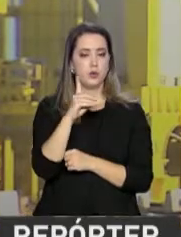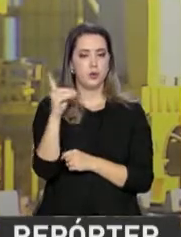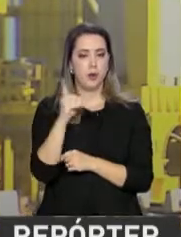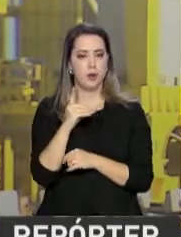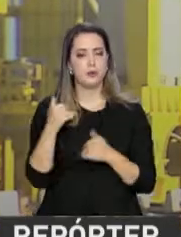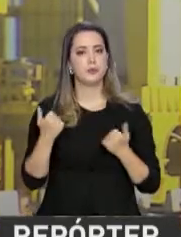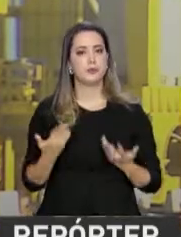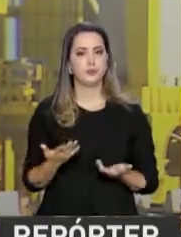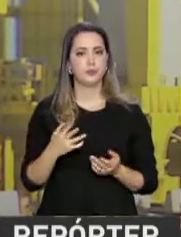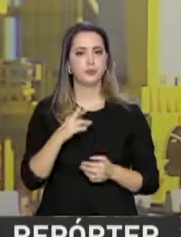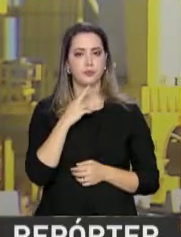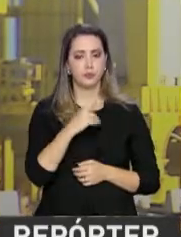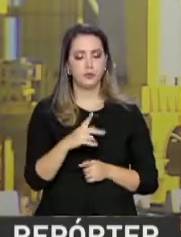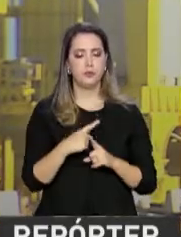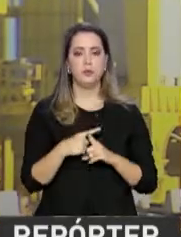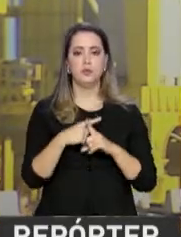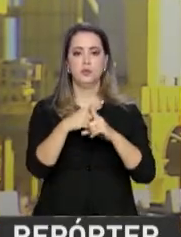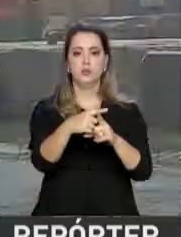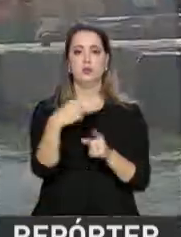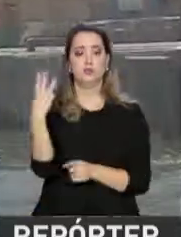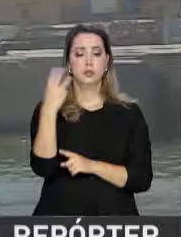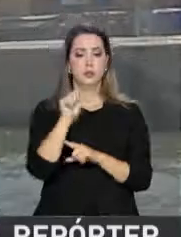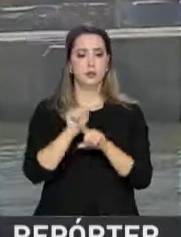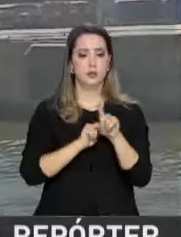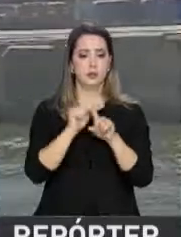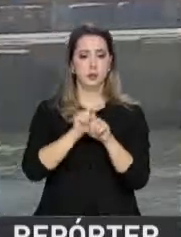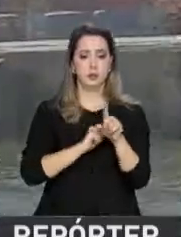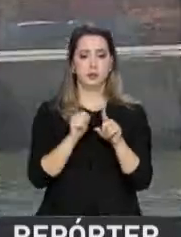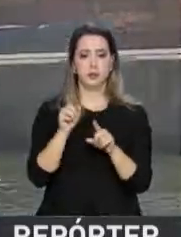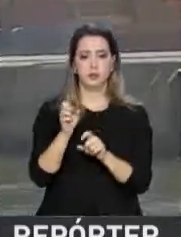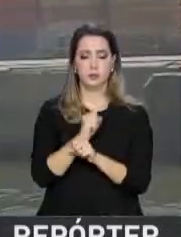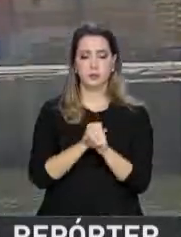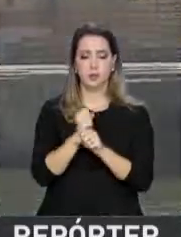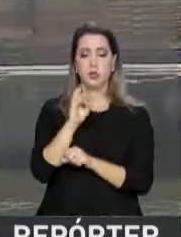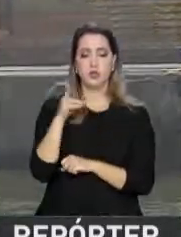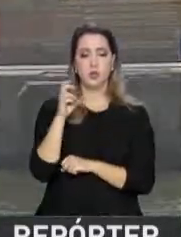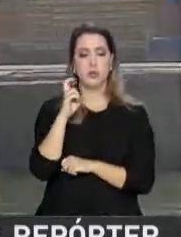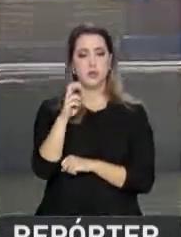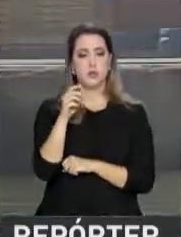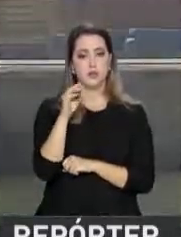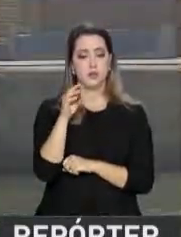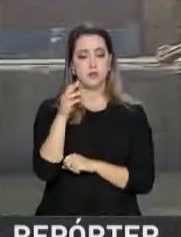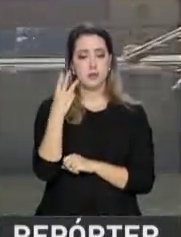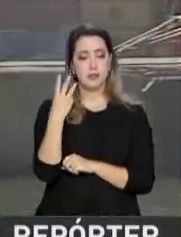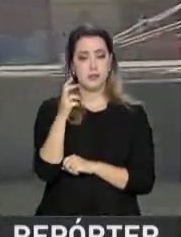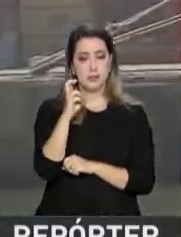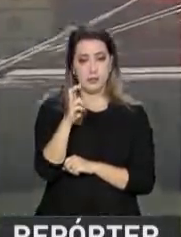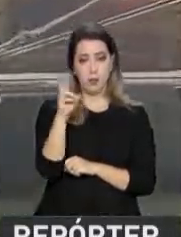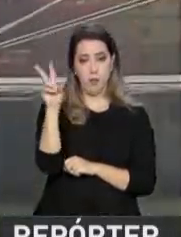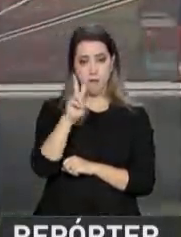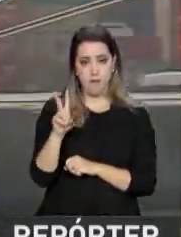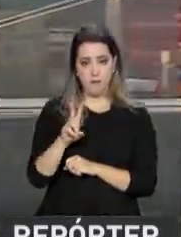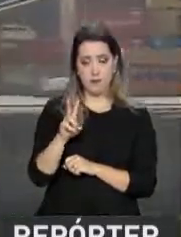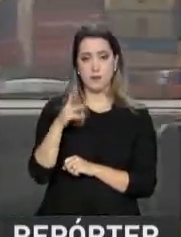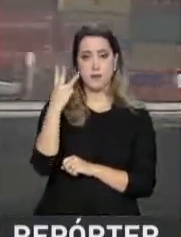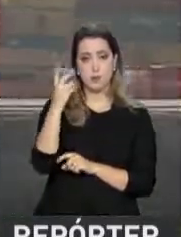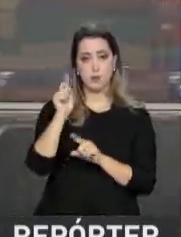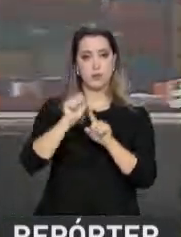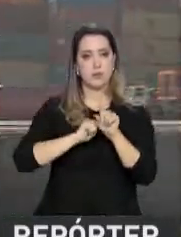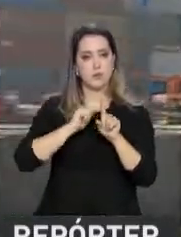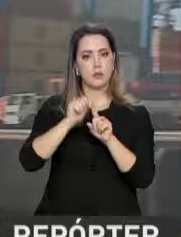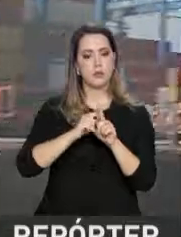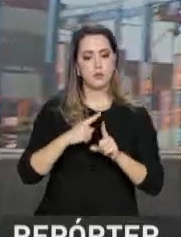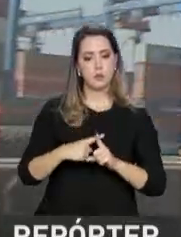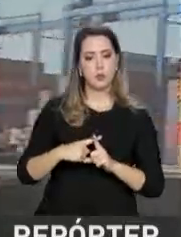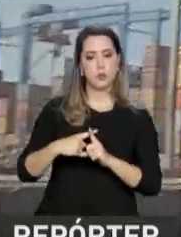positivo nos três primeiros meses deste ano já são cinco trimestres consecutivos de balança comercial no azul desde